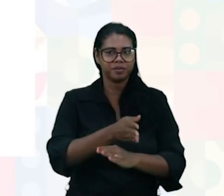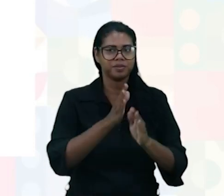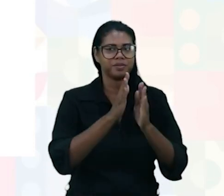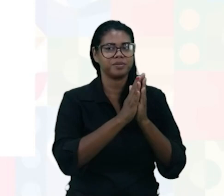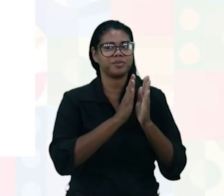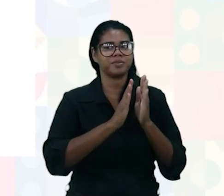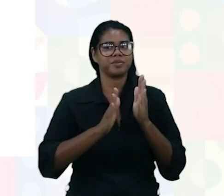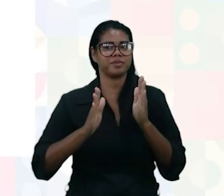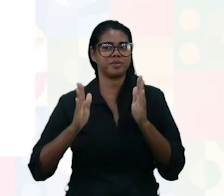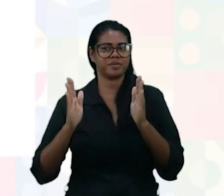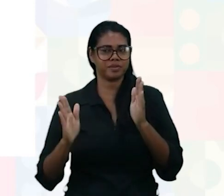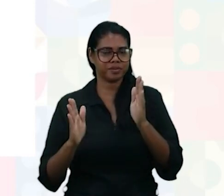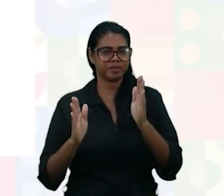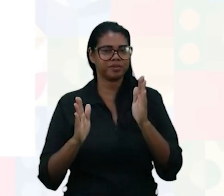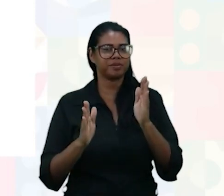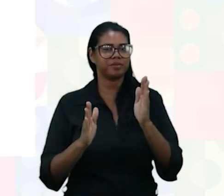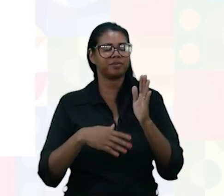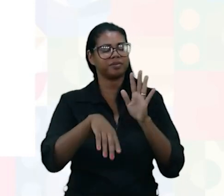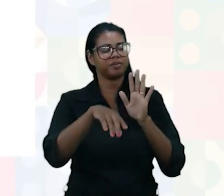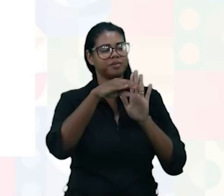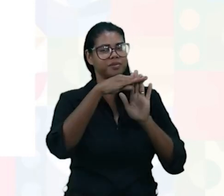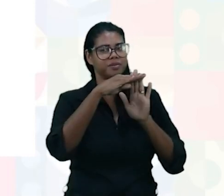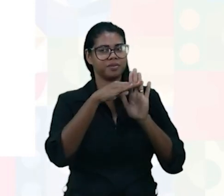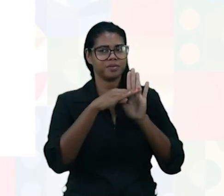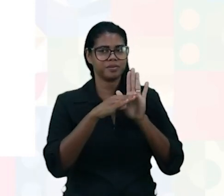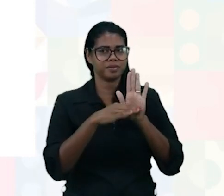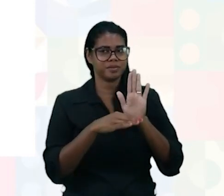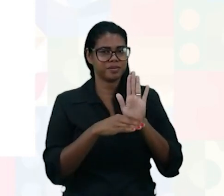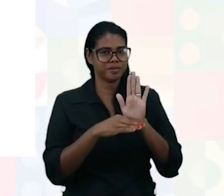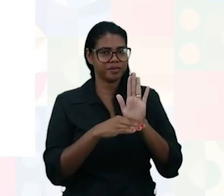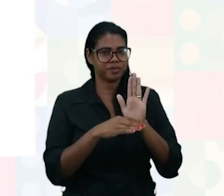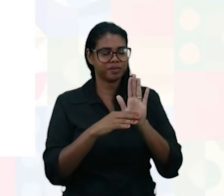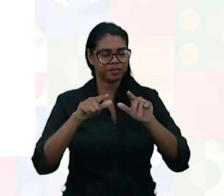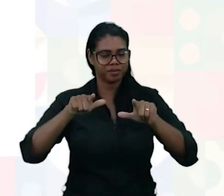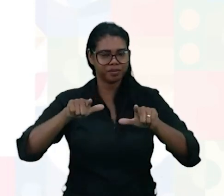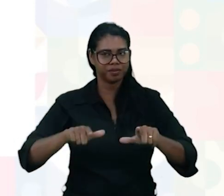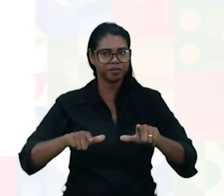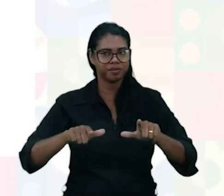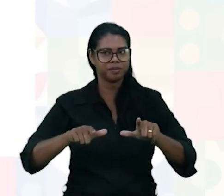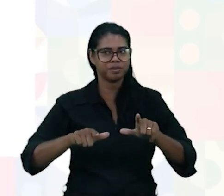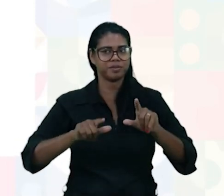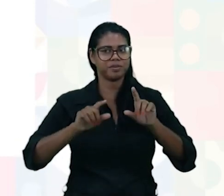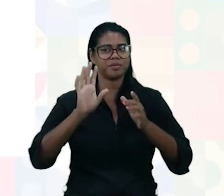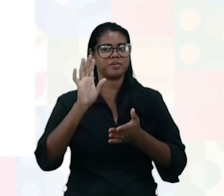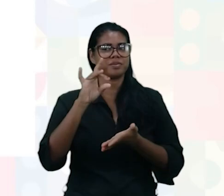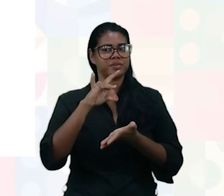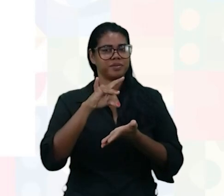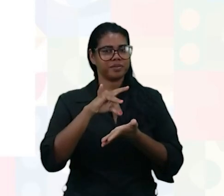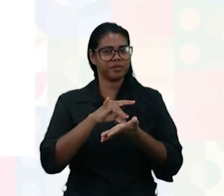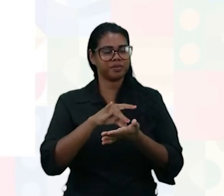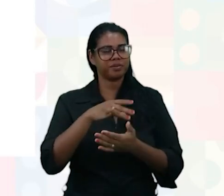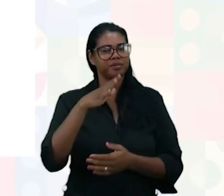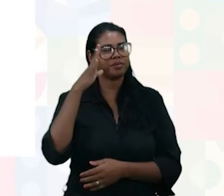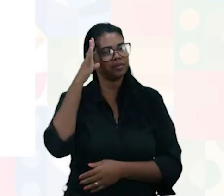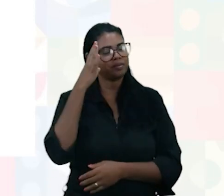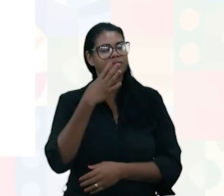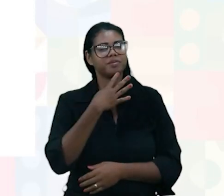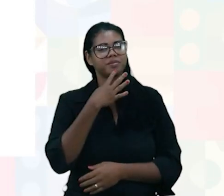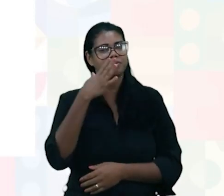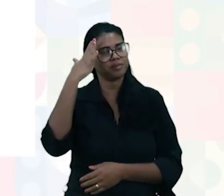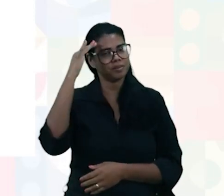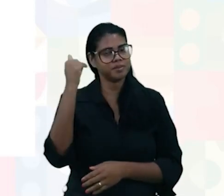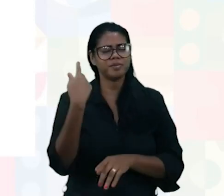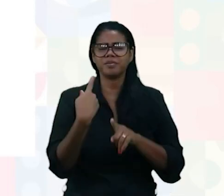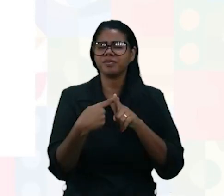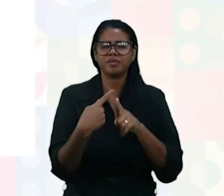receber esse tratamento, essa classificação, para ele ficar num lugar específico, ou seja, na área do conhecimento, tá certo? E por